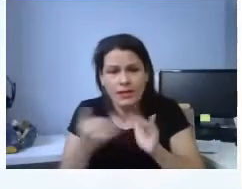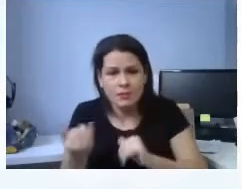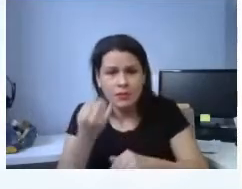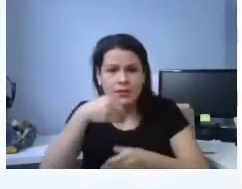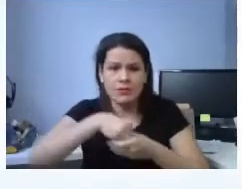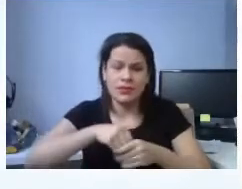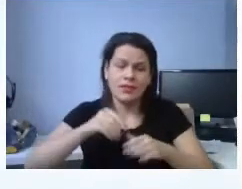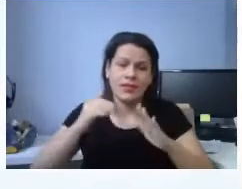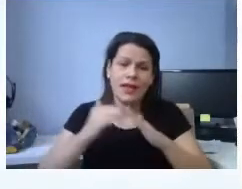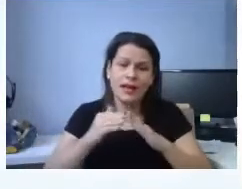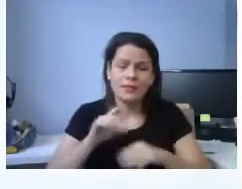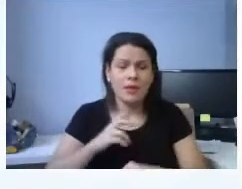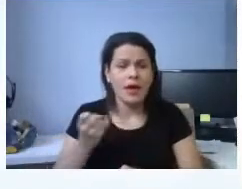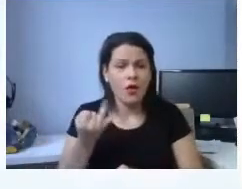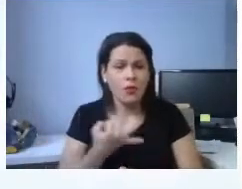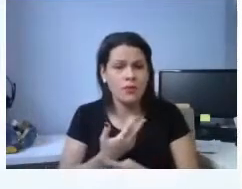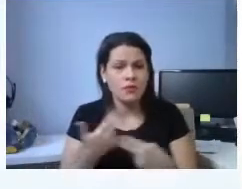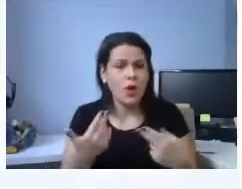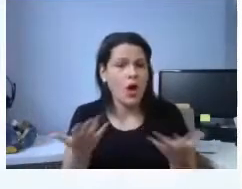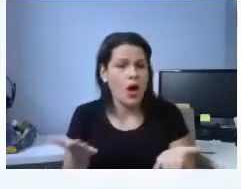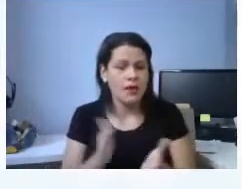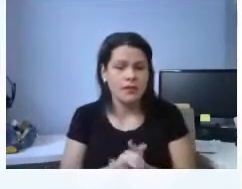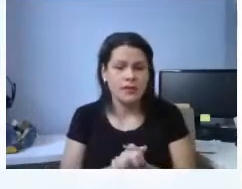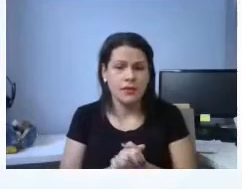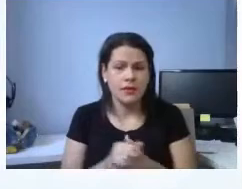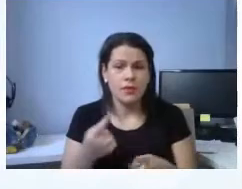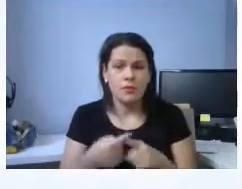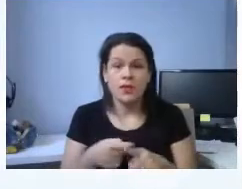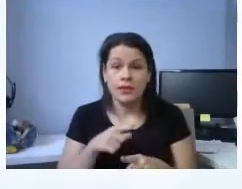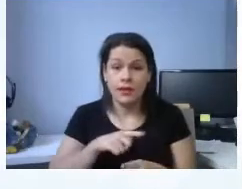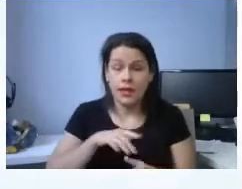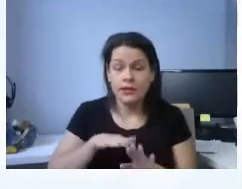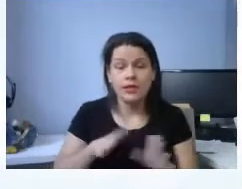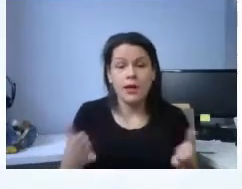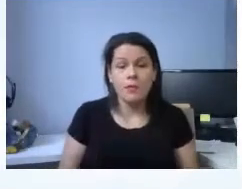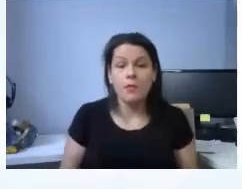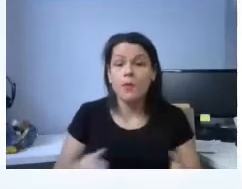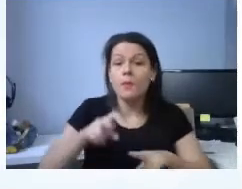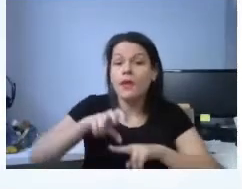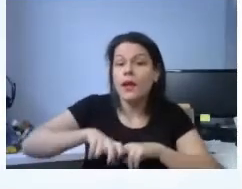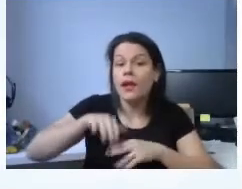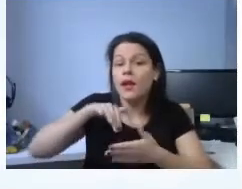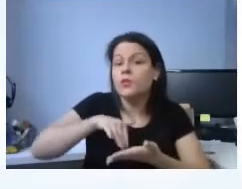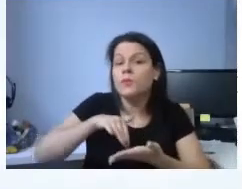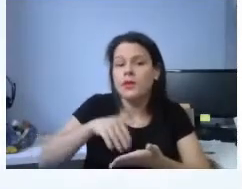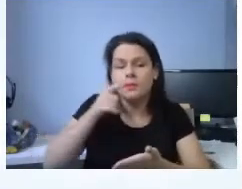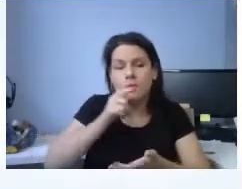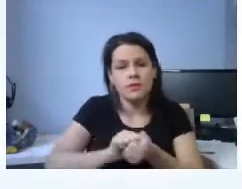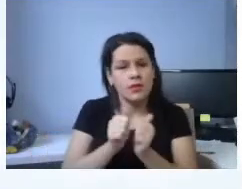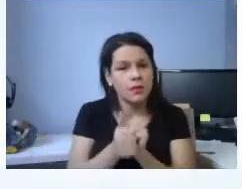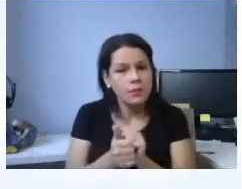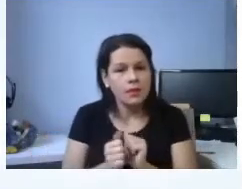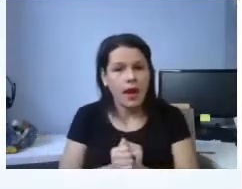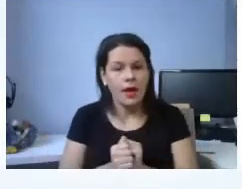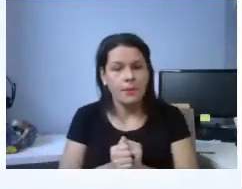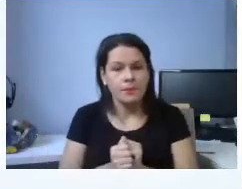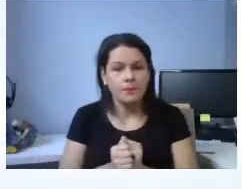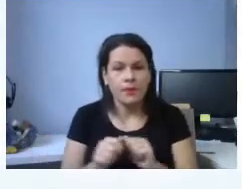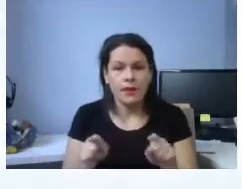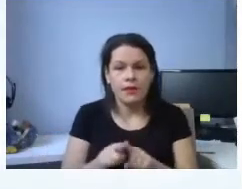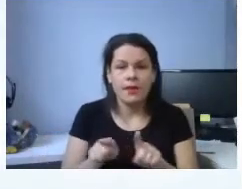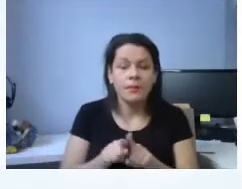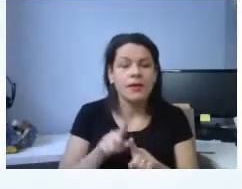seja, vai ter que ter um mobiliário mínimo adequado, vai ter que ter o cumprimento